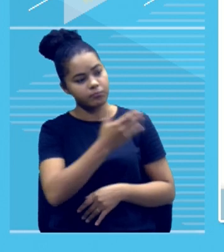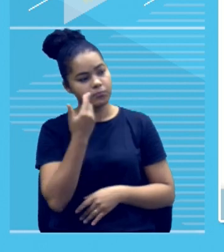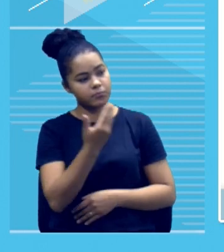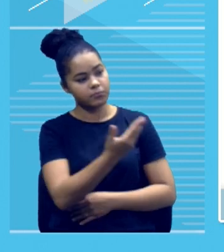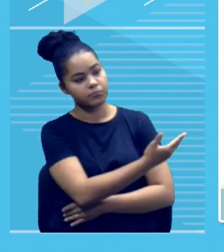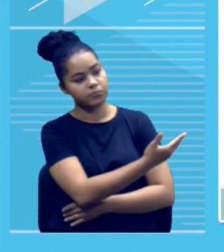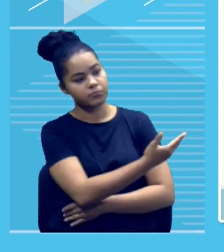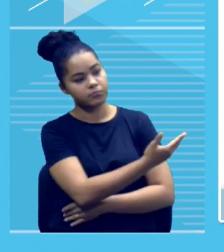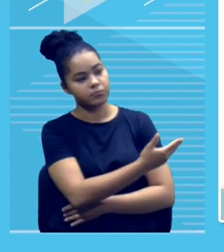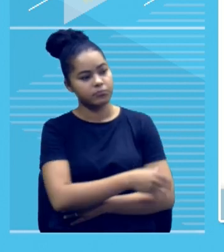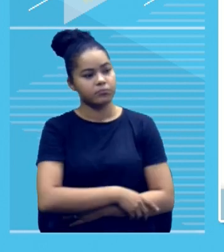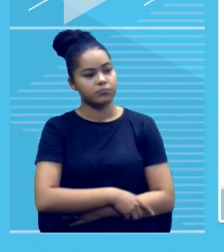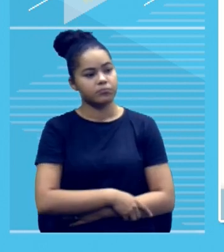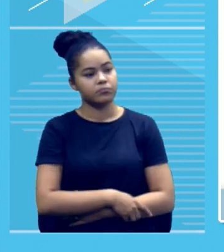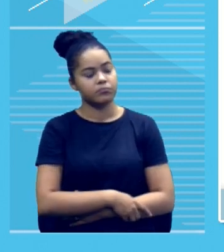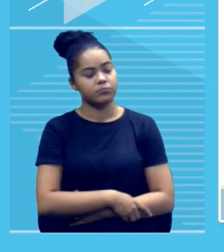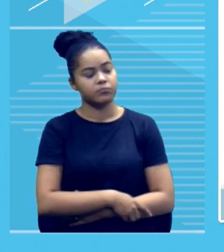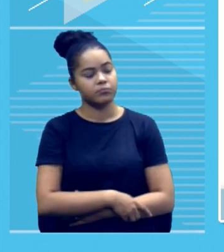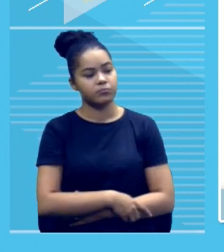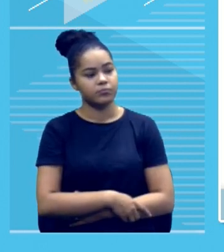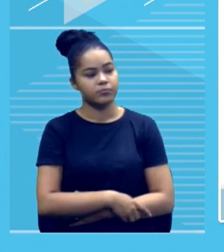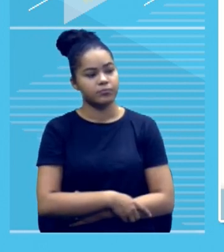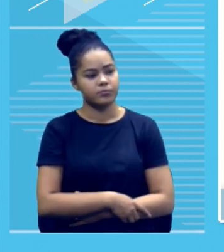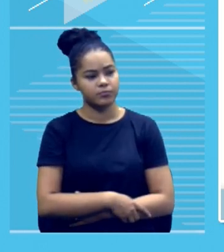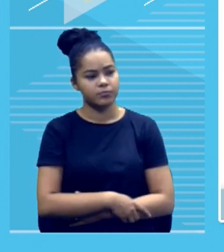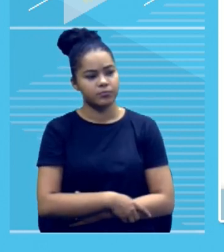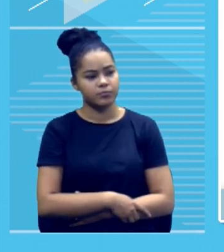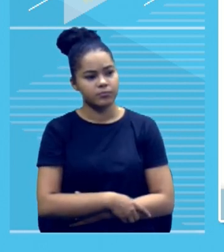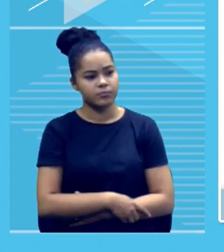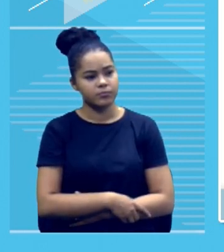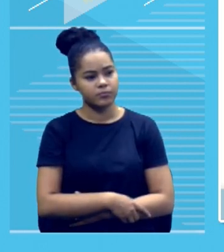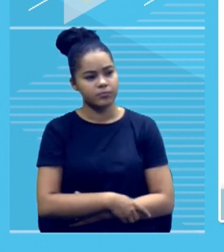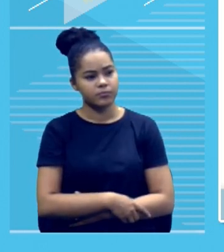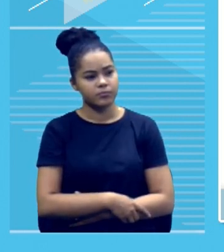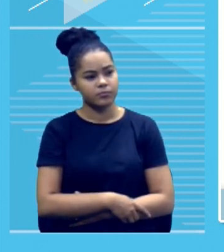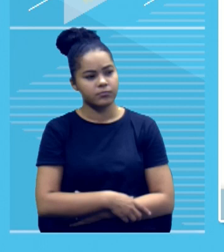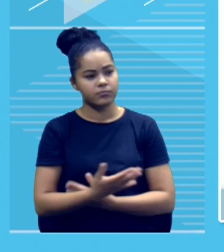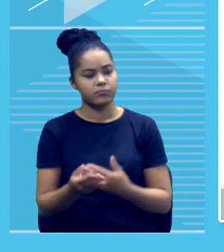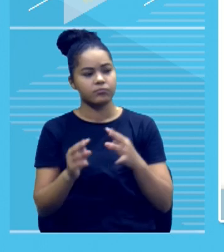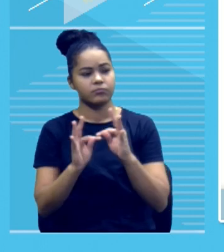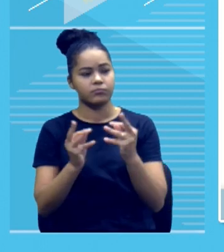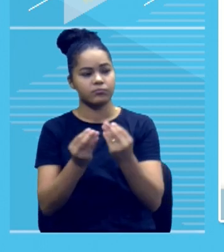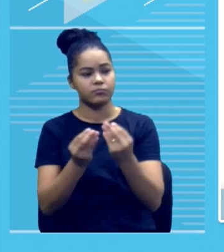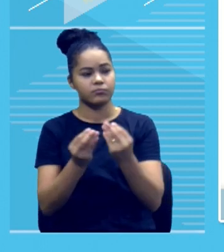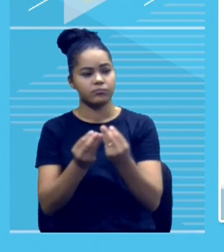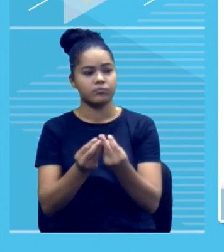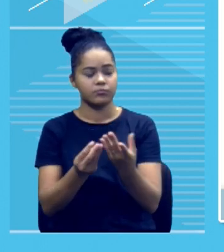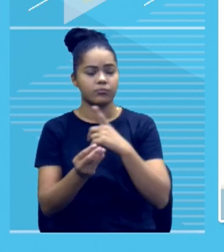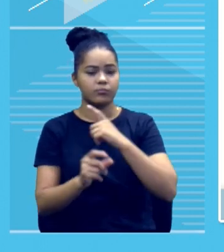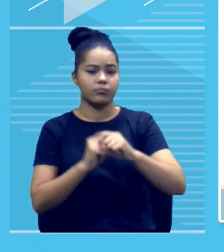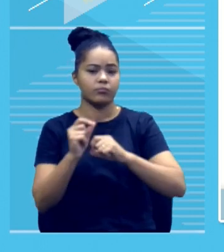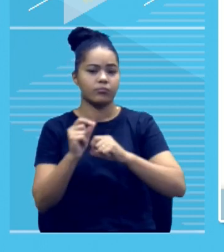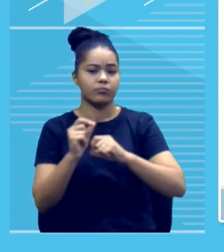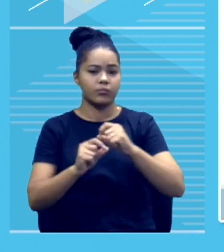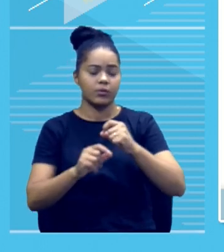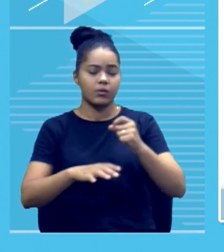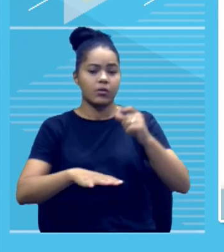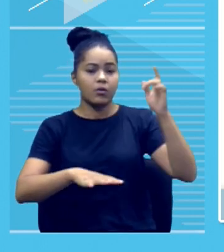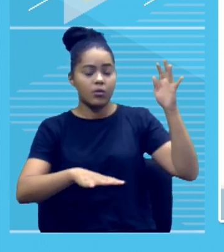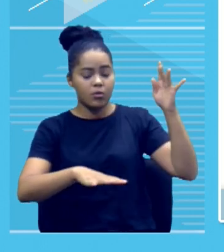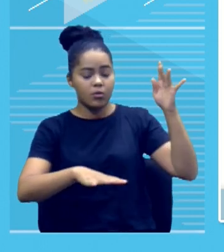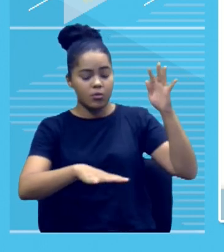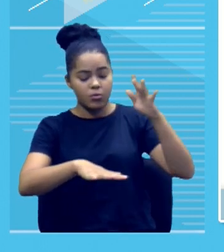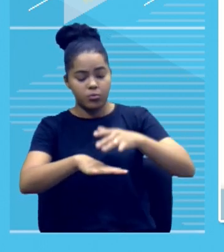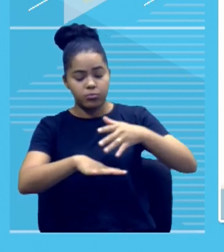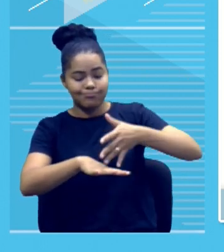se converteu em luz polarizada. E ao passar por uma substância, aqui houve desvio, ou no sentido horário